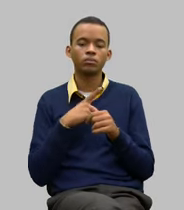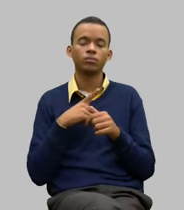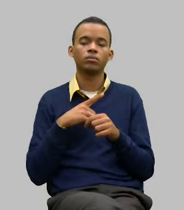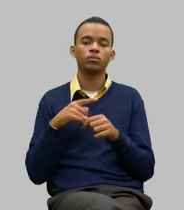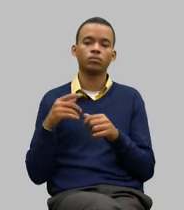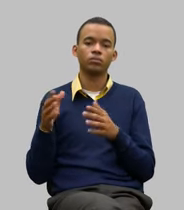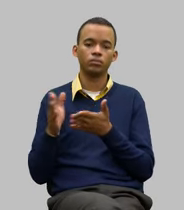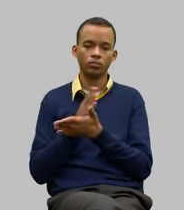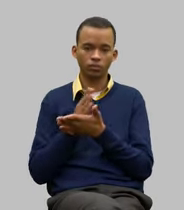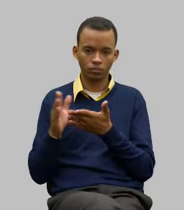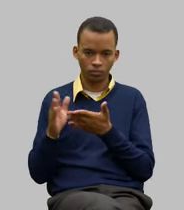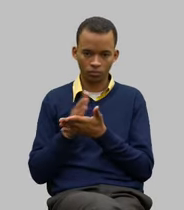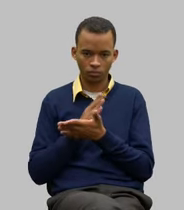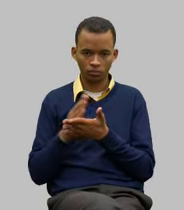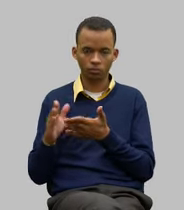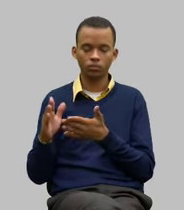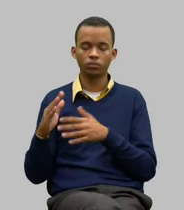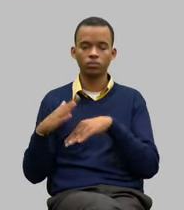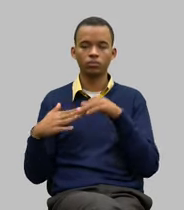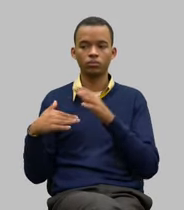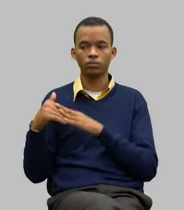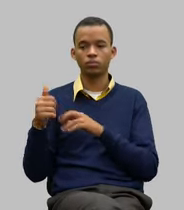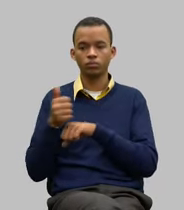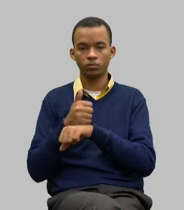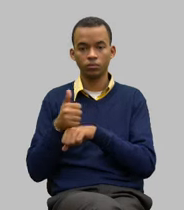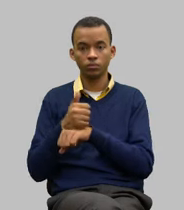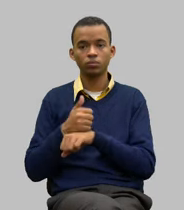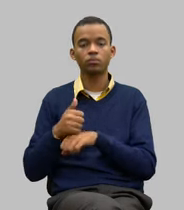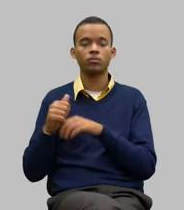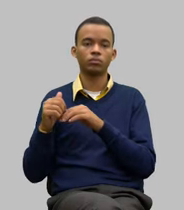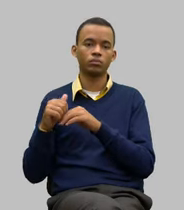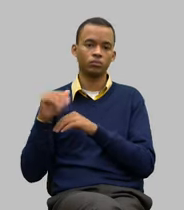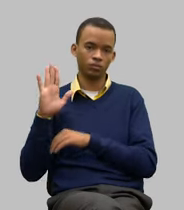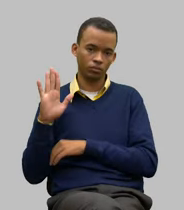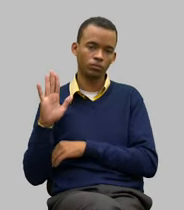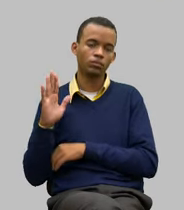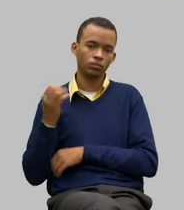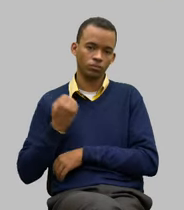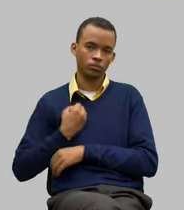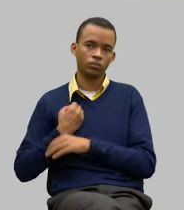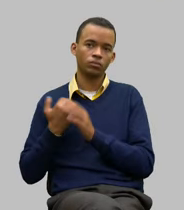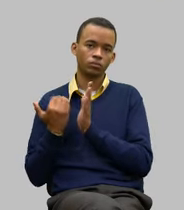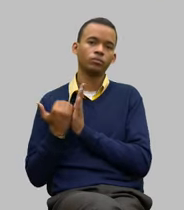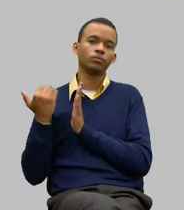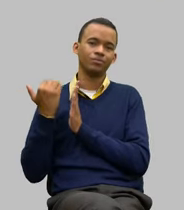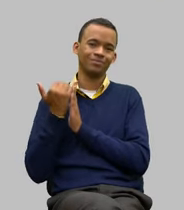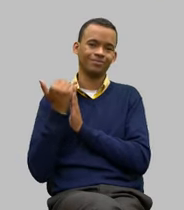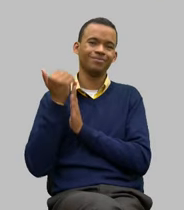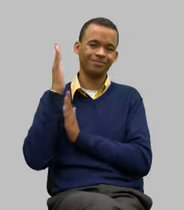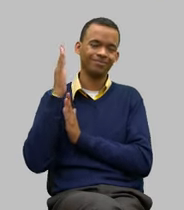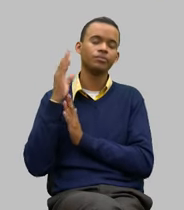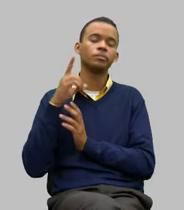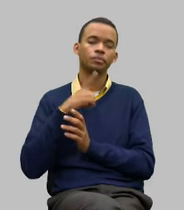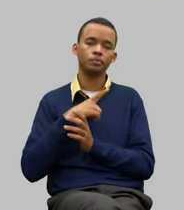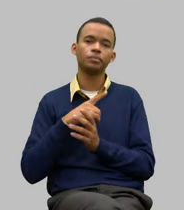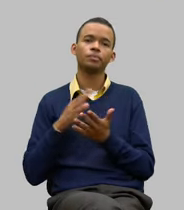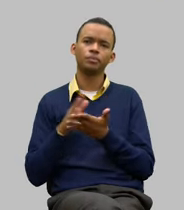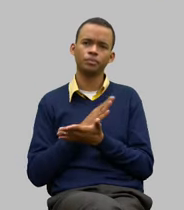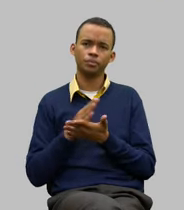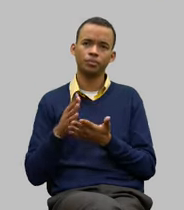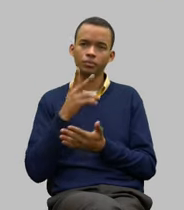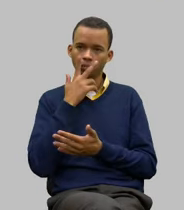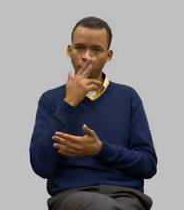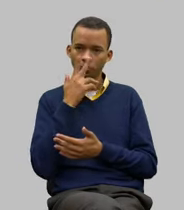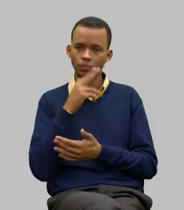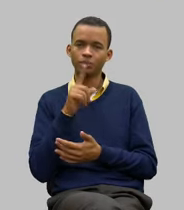que Senor já trouxe aqui mas ainda secretário há ainda uma teimosia agora que o senhor e ela estão